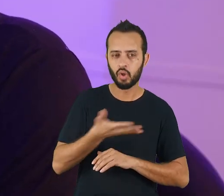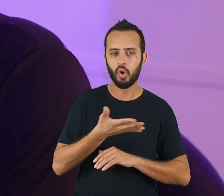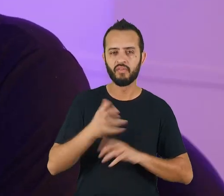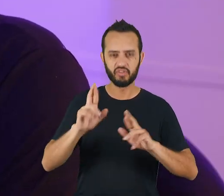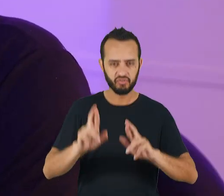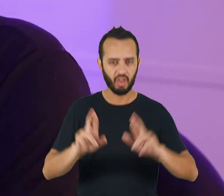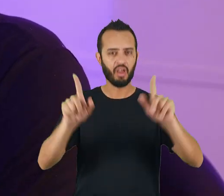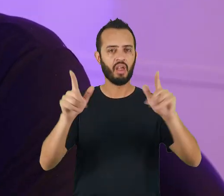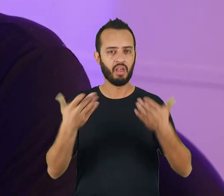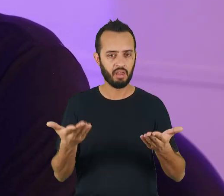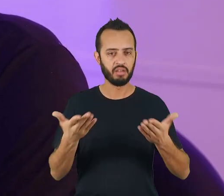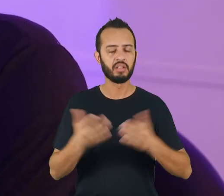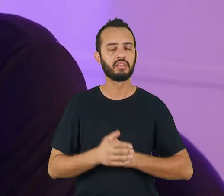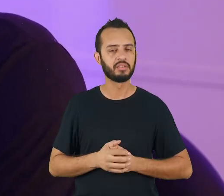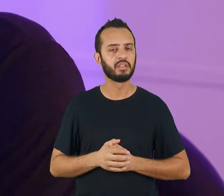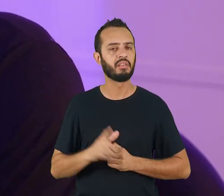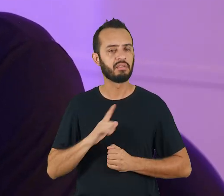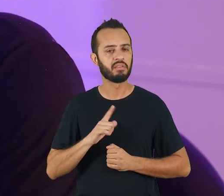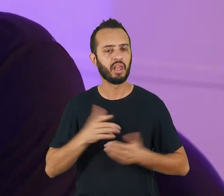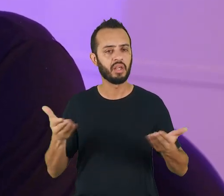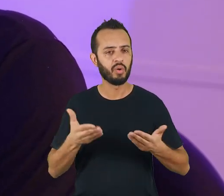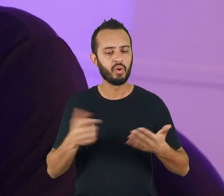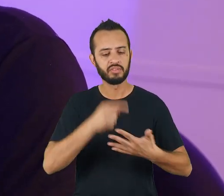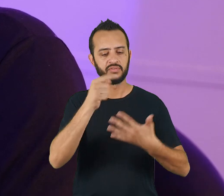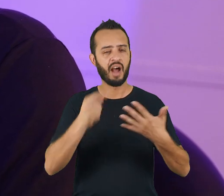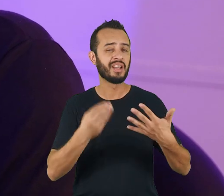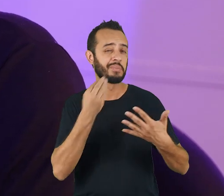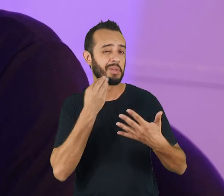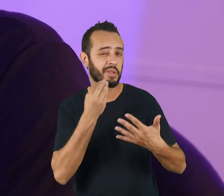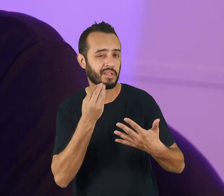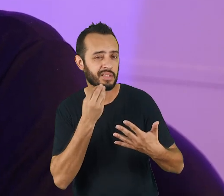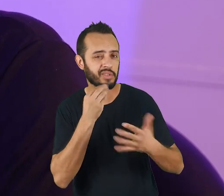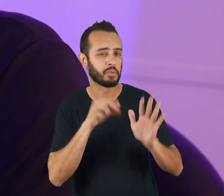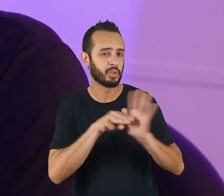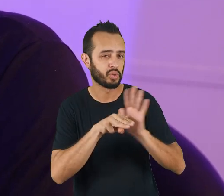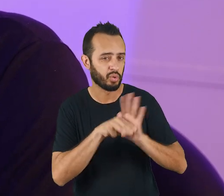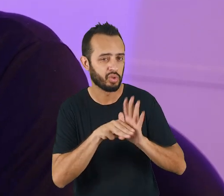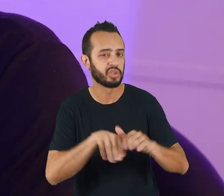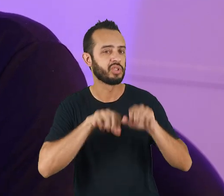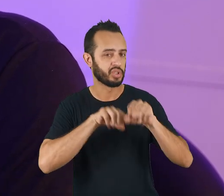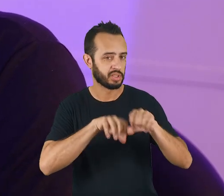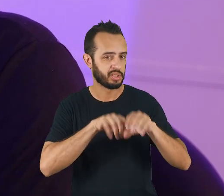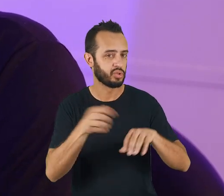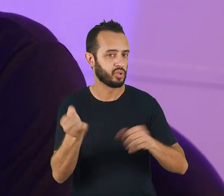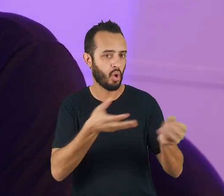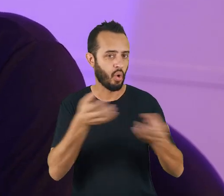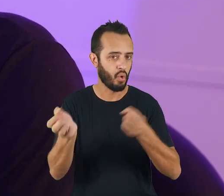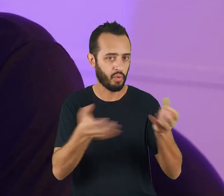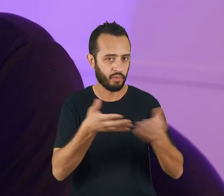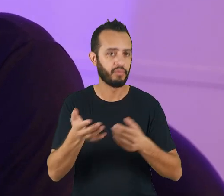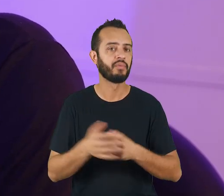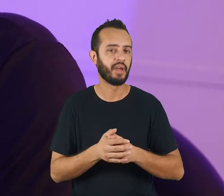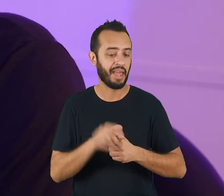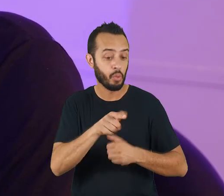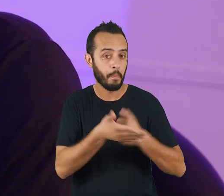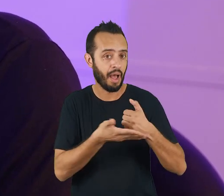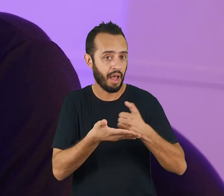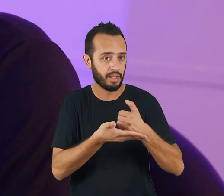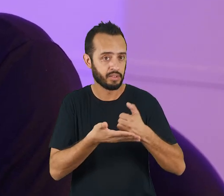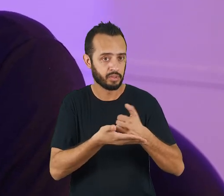escolas diferentonas aí né Tem existe hoje em dia muita experimentação na parte do ensino e eh